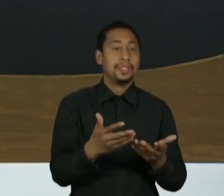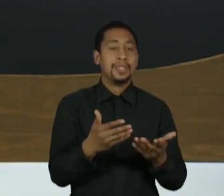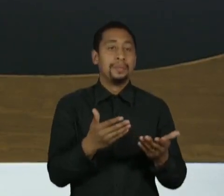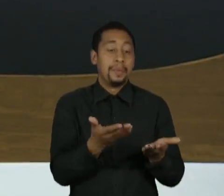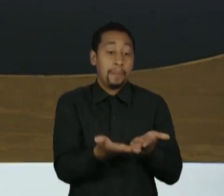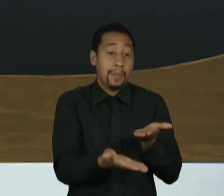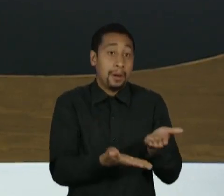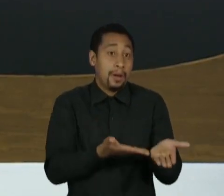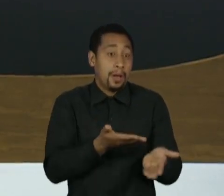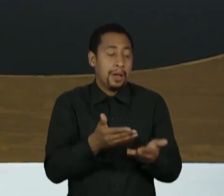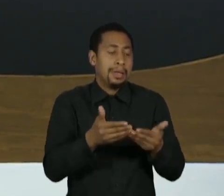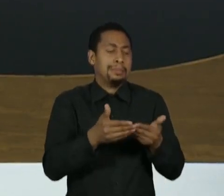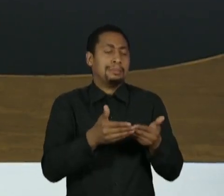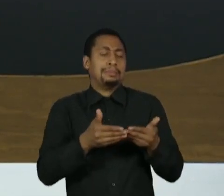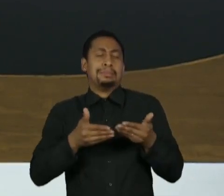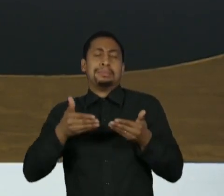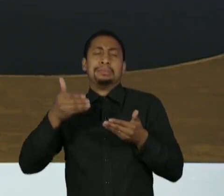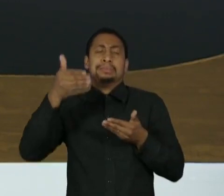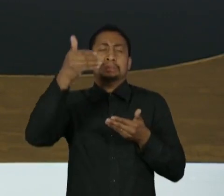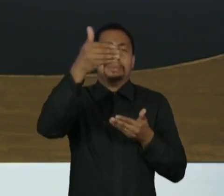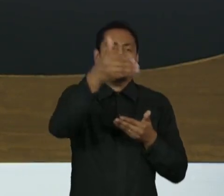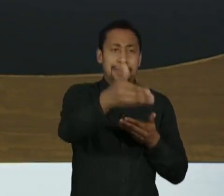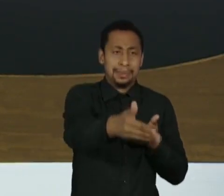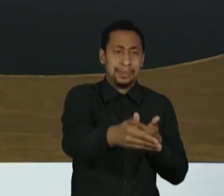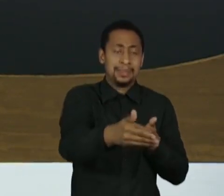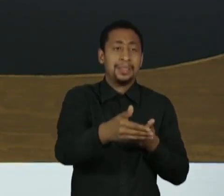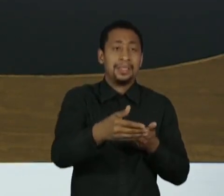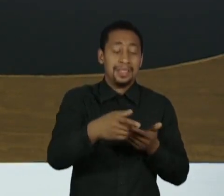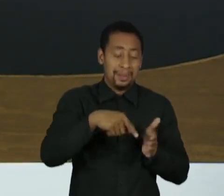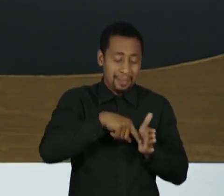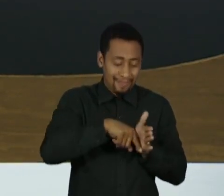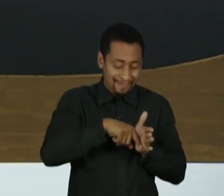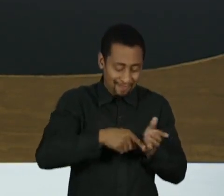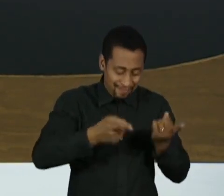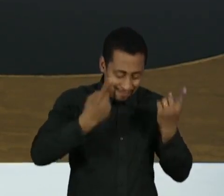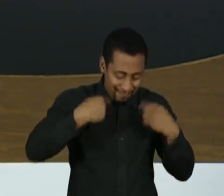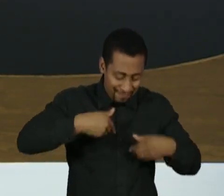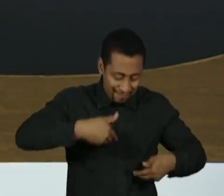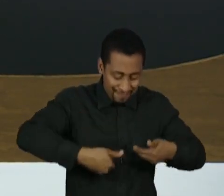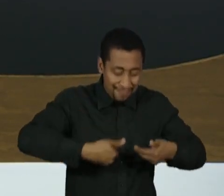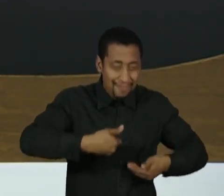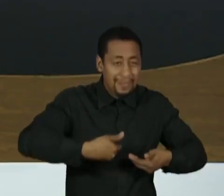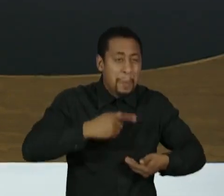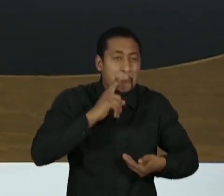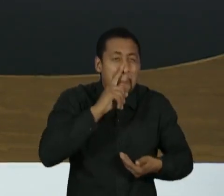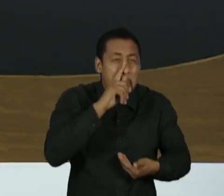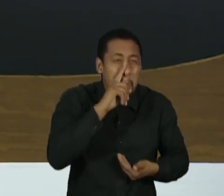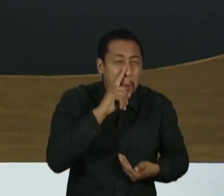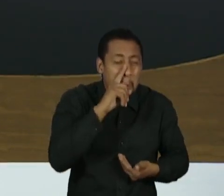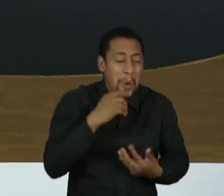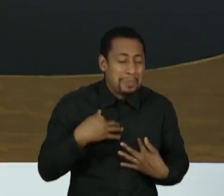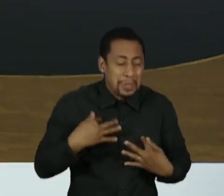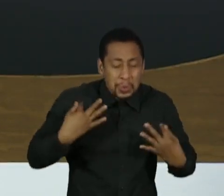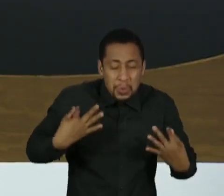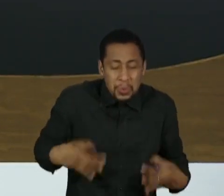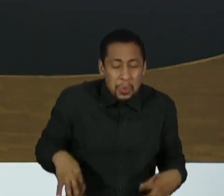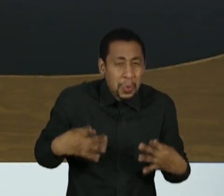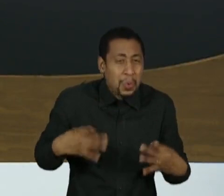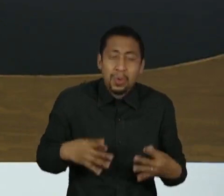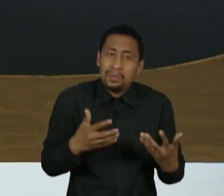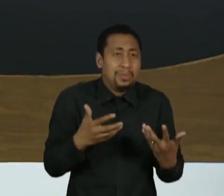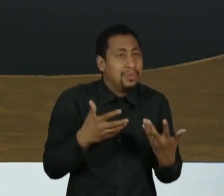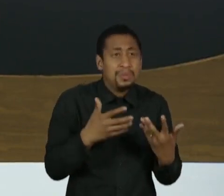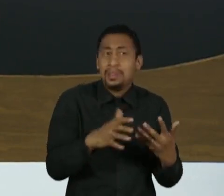tratamentos que possam ser invasivos e mais doloridos para pessoas que já estão com uma doença cognitiva